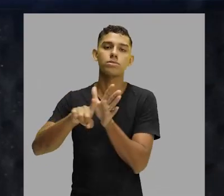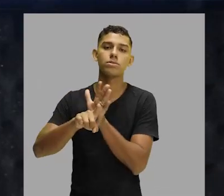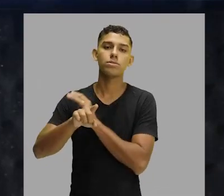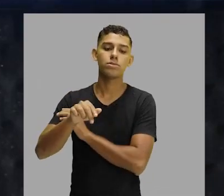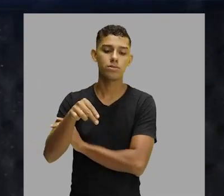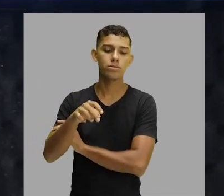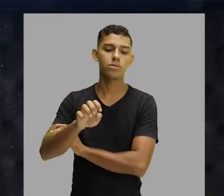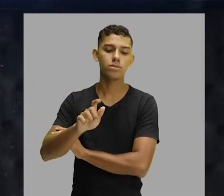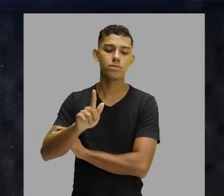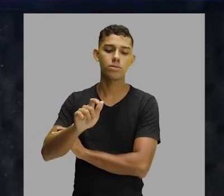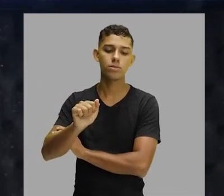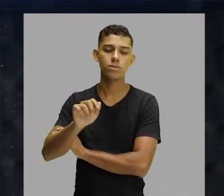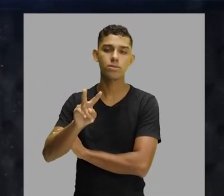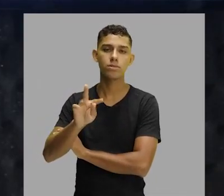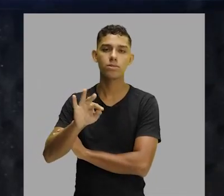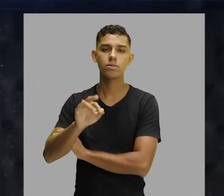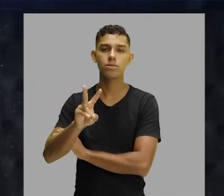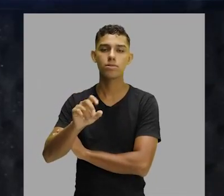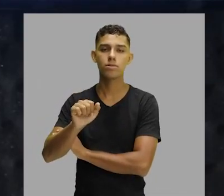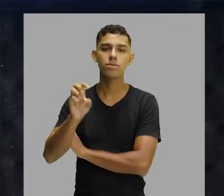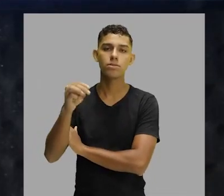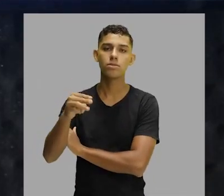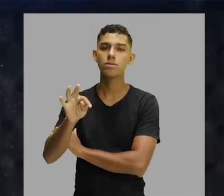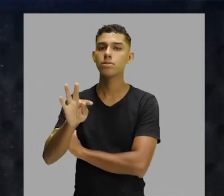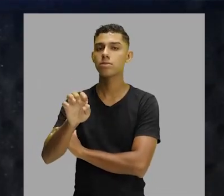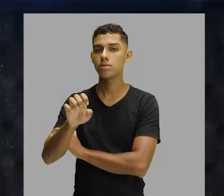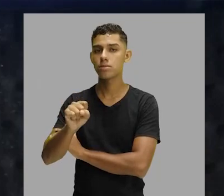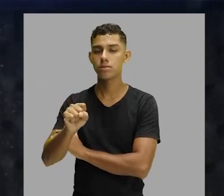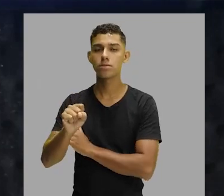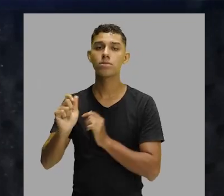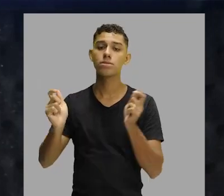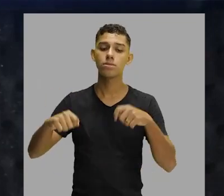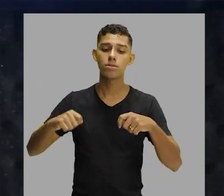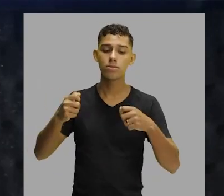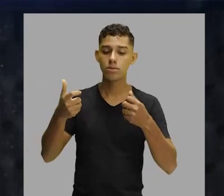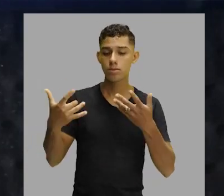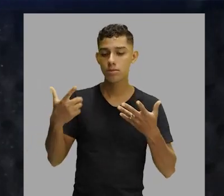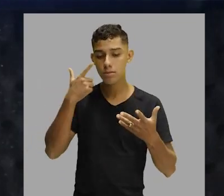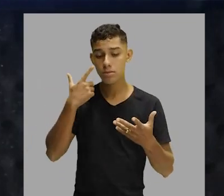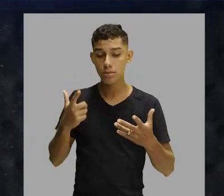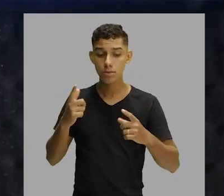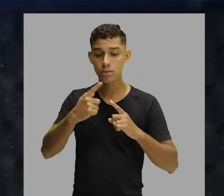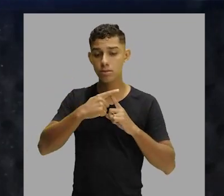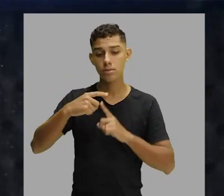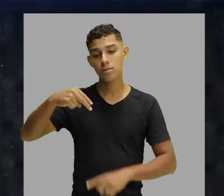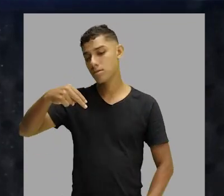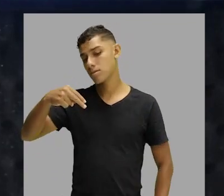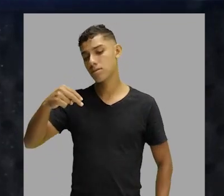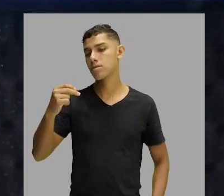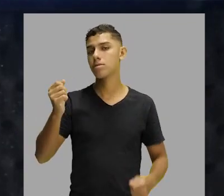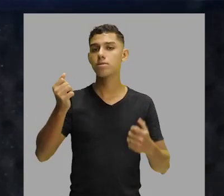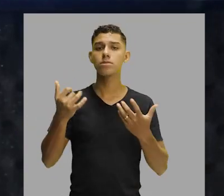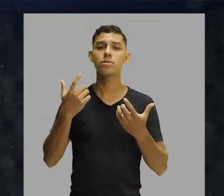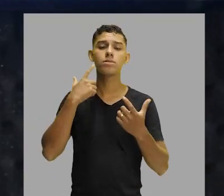Certo? Então, o semicondutor, a característica, né, do semicondutor do tipo N é que ele é carregado negativamente.